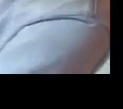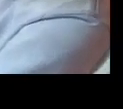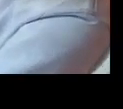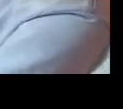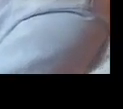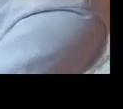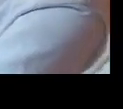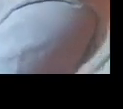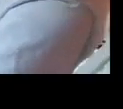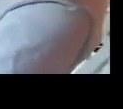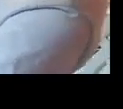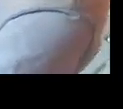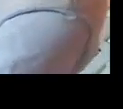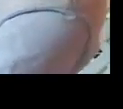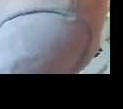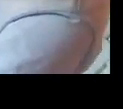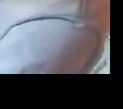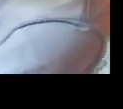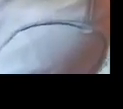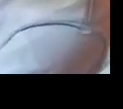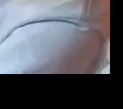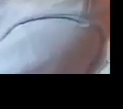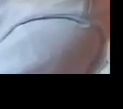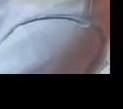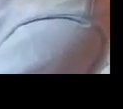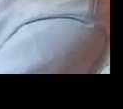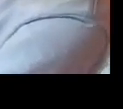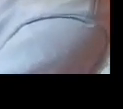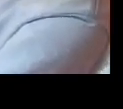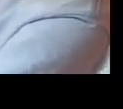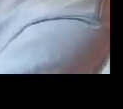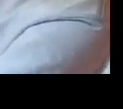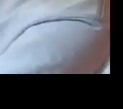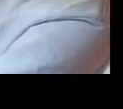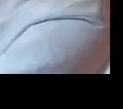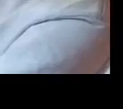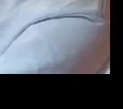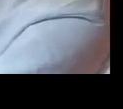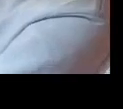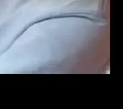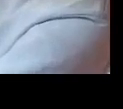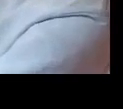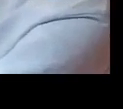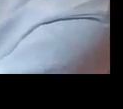um vagalume. Fugiu um dia